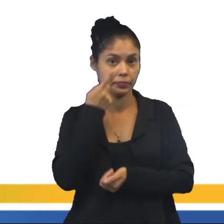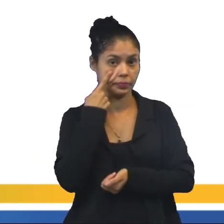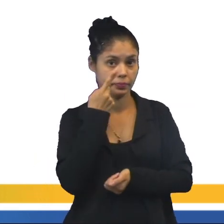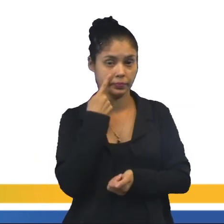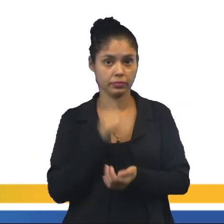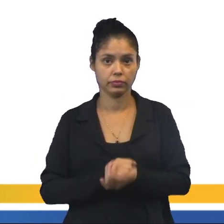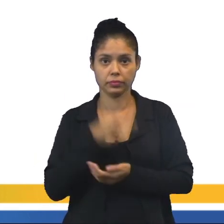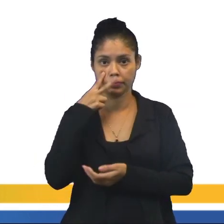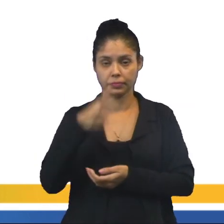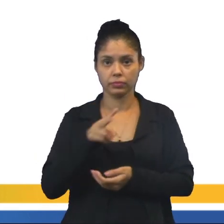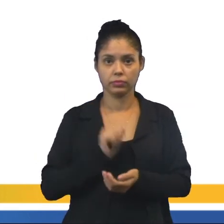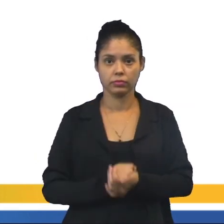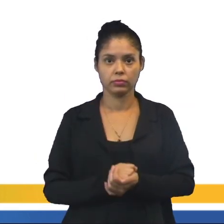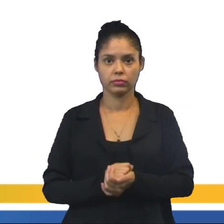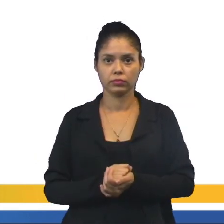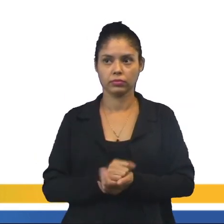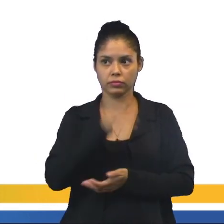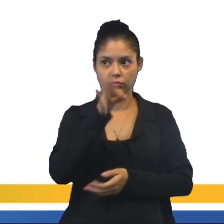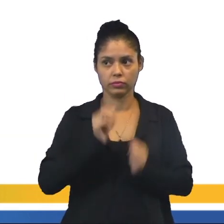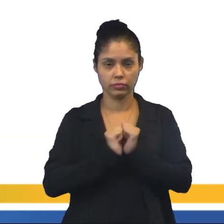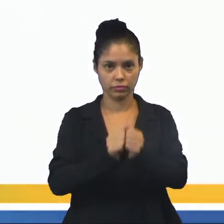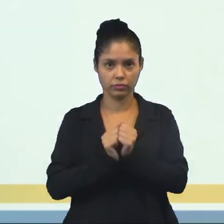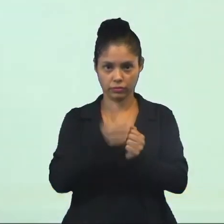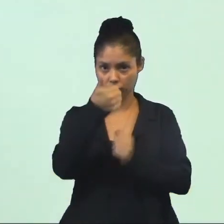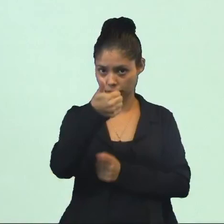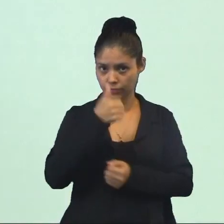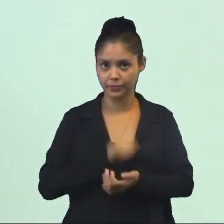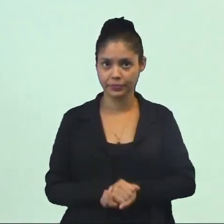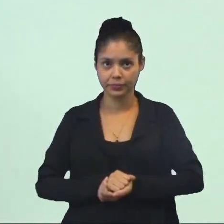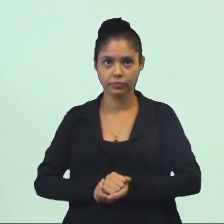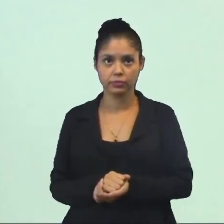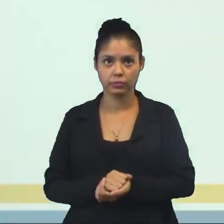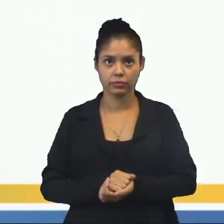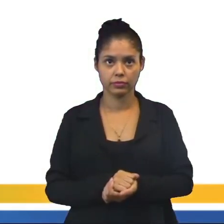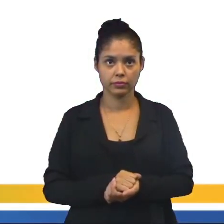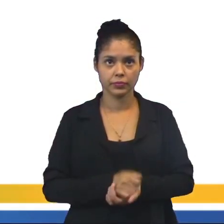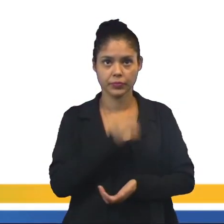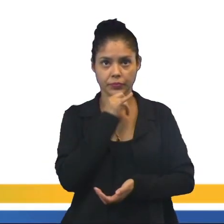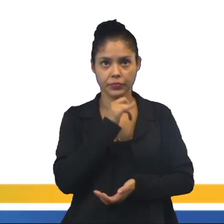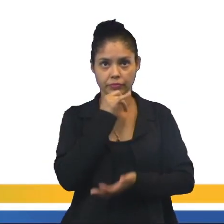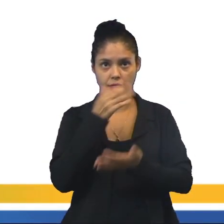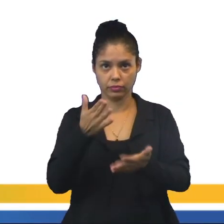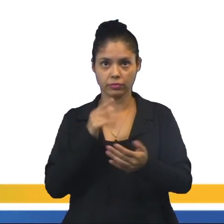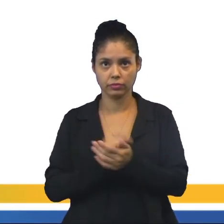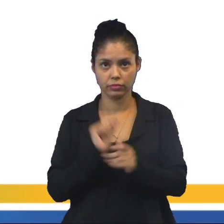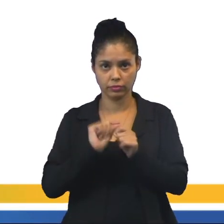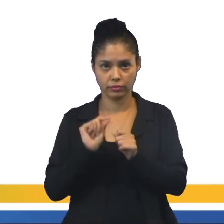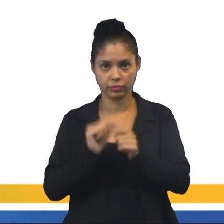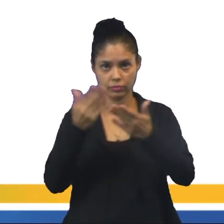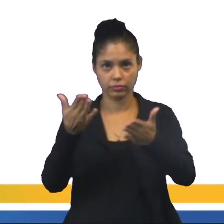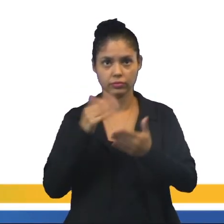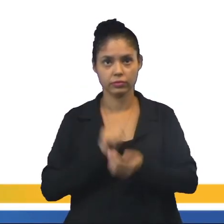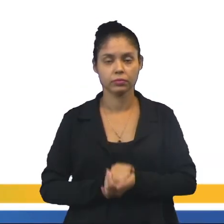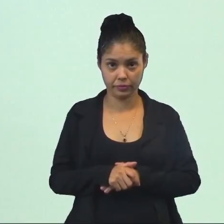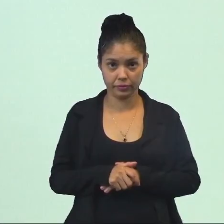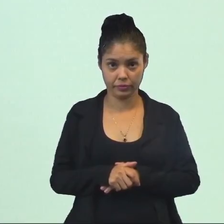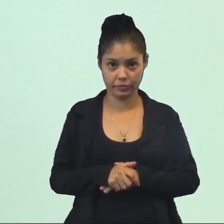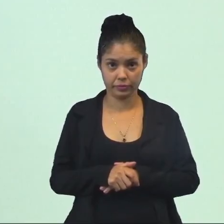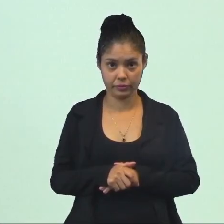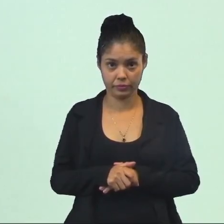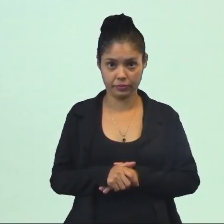observar e ver hoje junto com você tá bom a luz exemplo aí que eu fiz também e